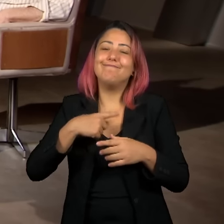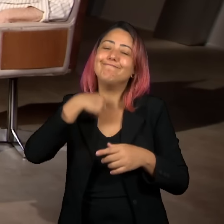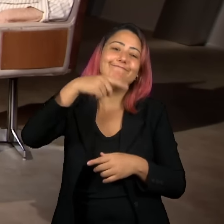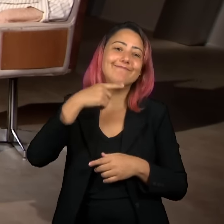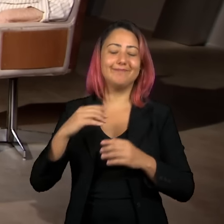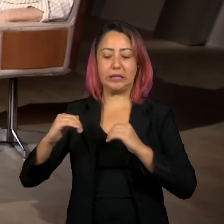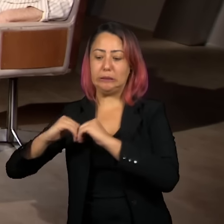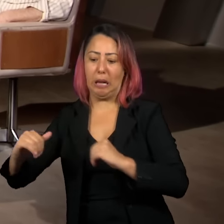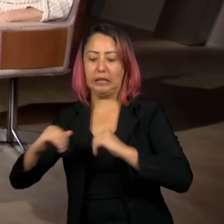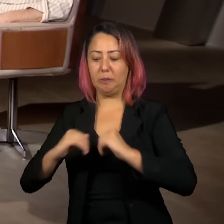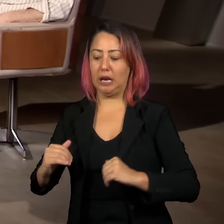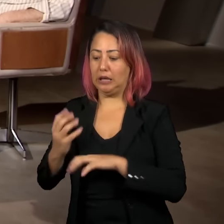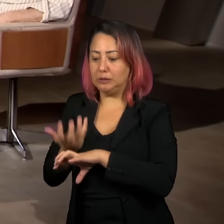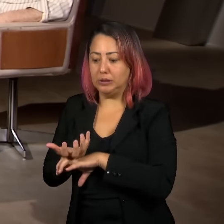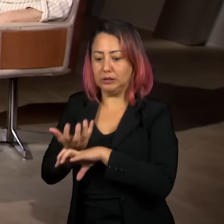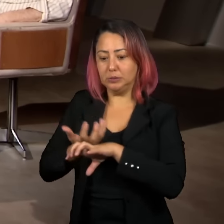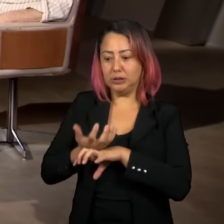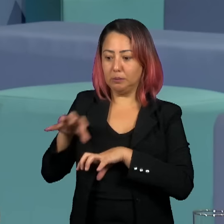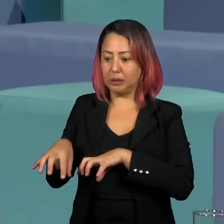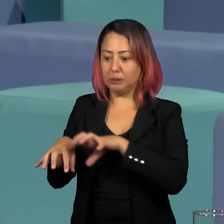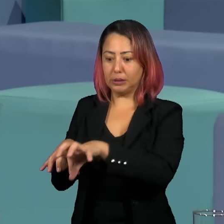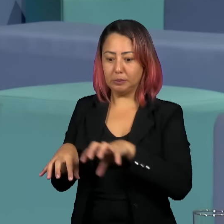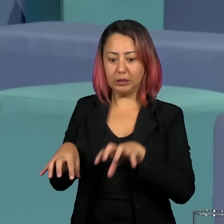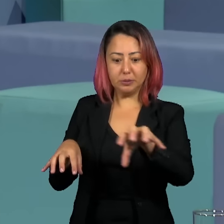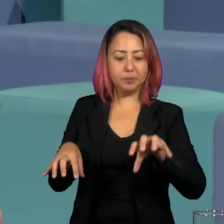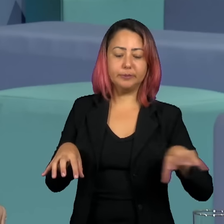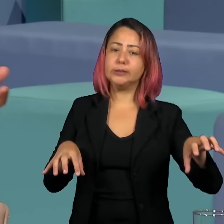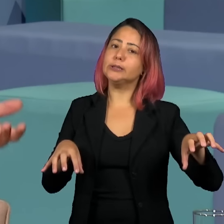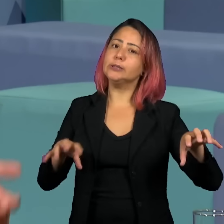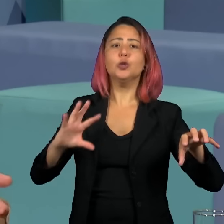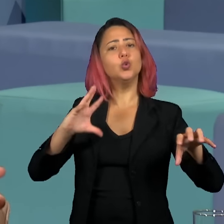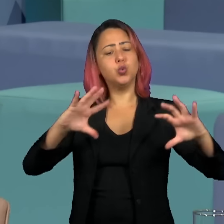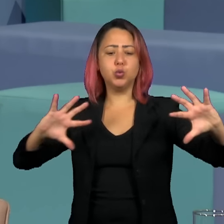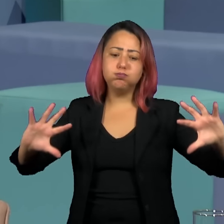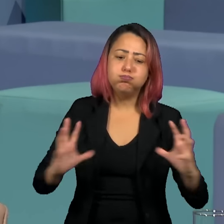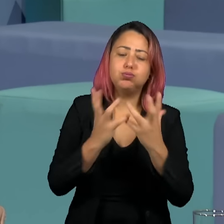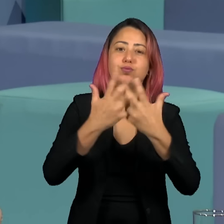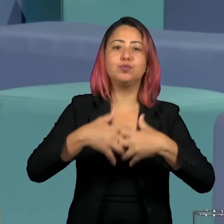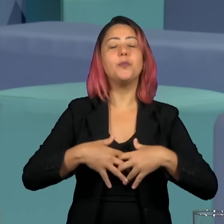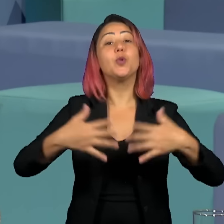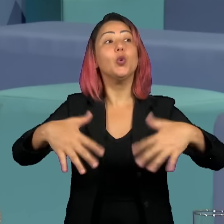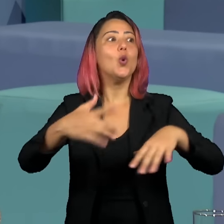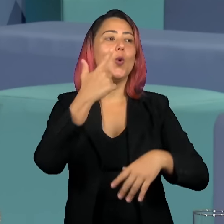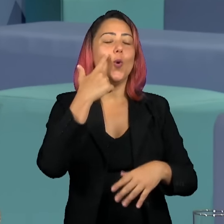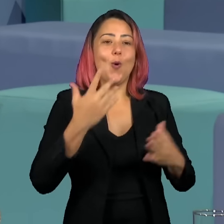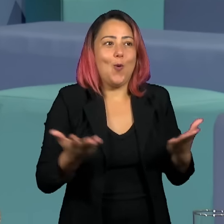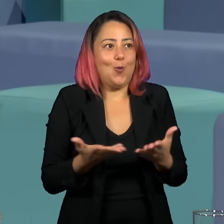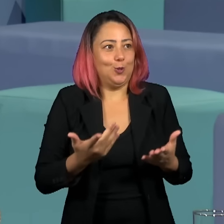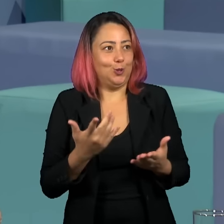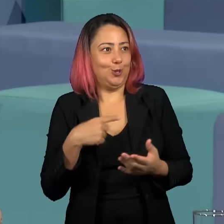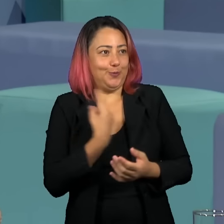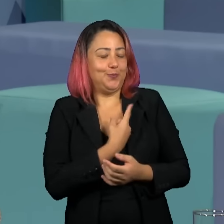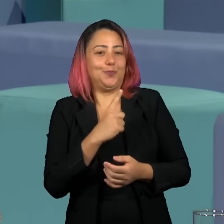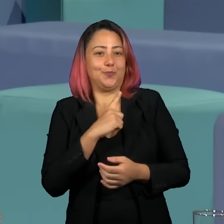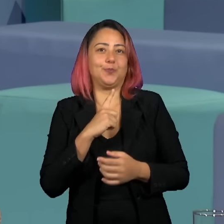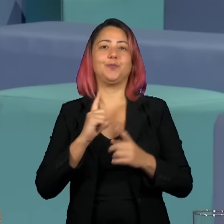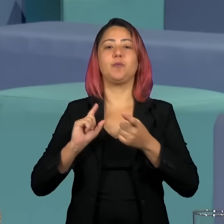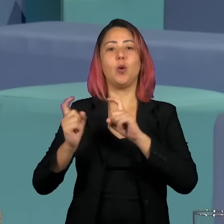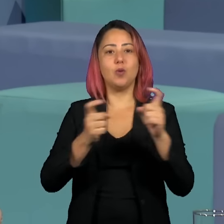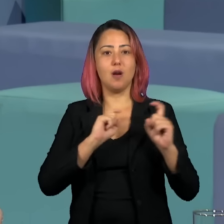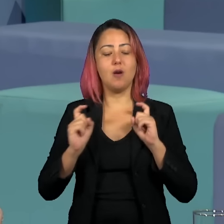começa fazendo ação T bom a gente teve uma reunião hoje com professores de todas as